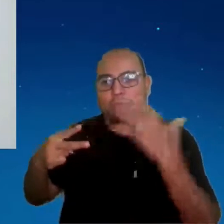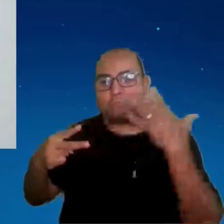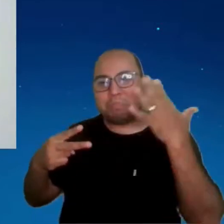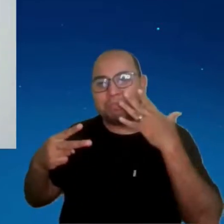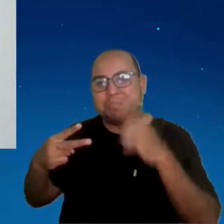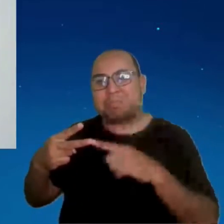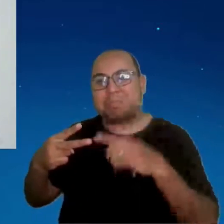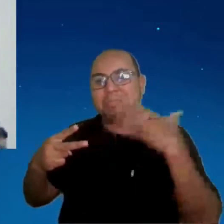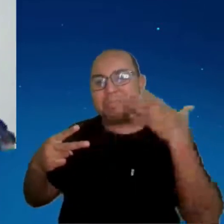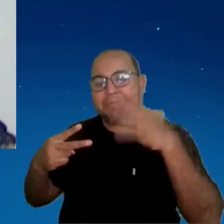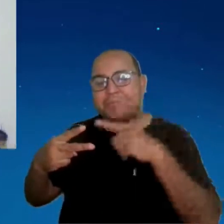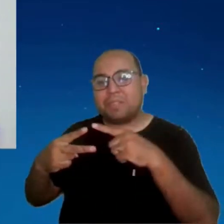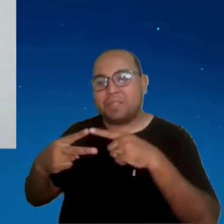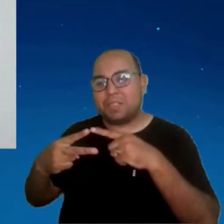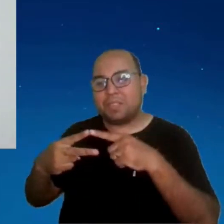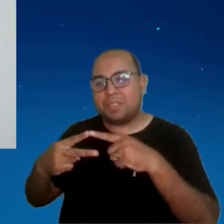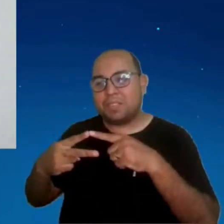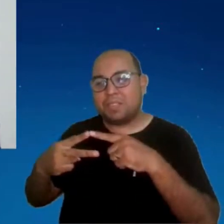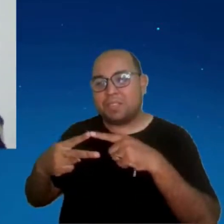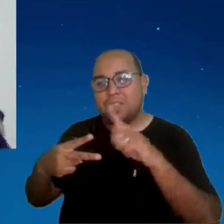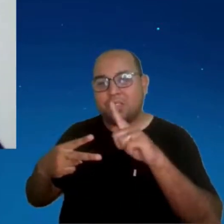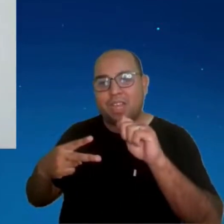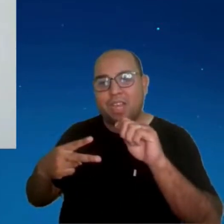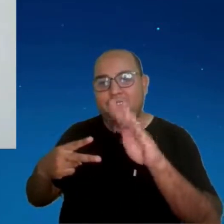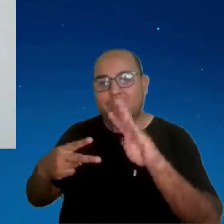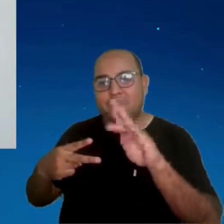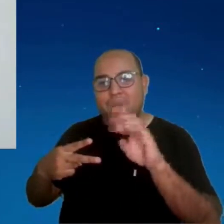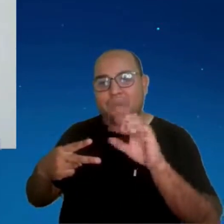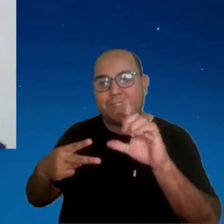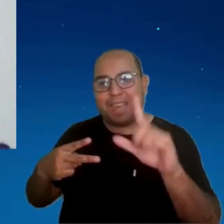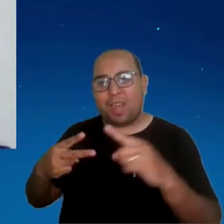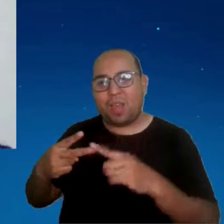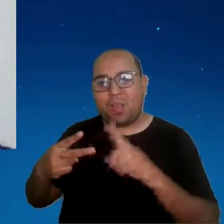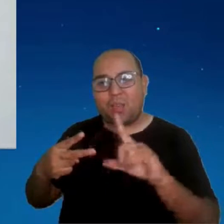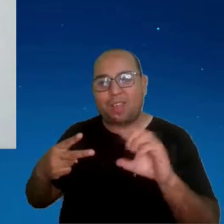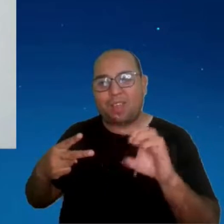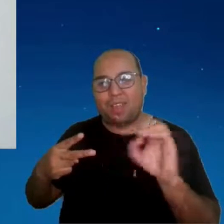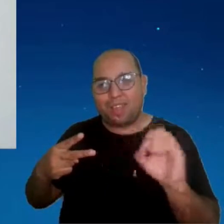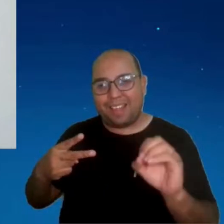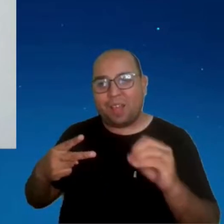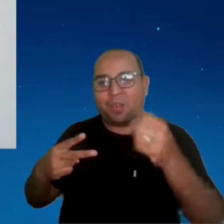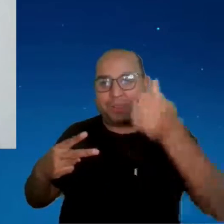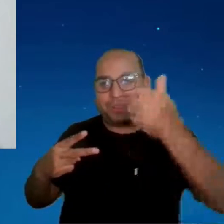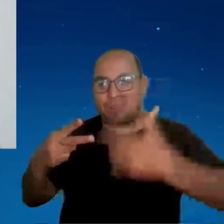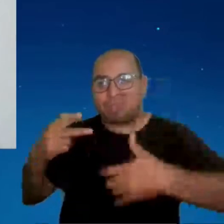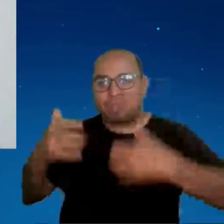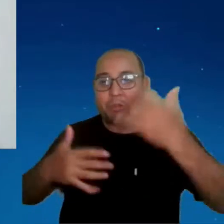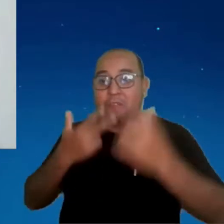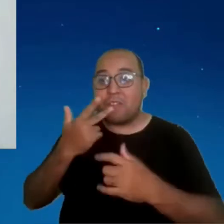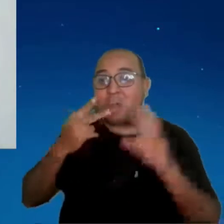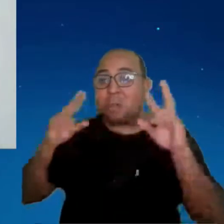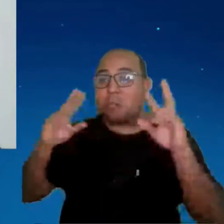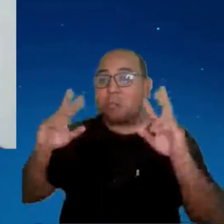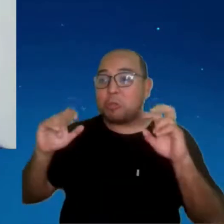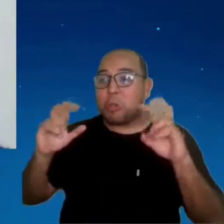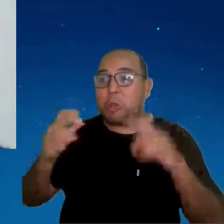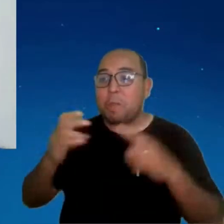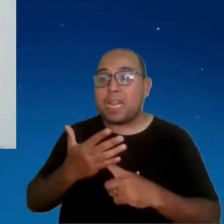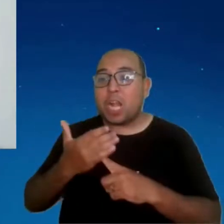é o Gabriel e o Léo, né. Então, assim, falando de tecnologia de uma maneira,